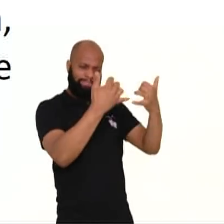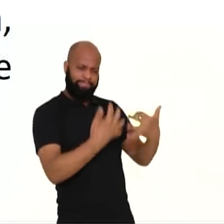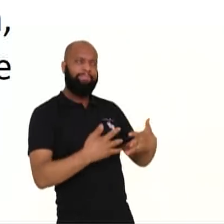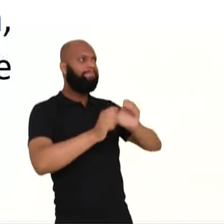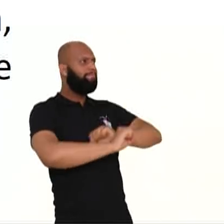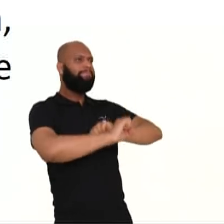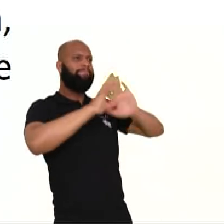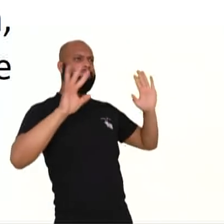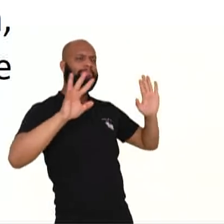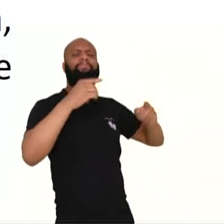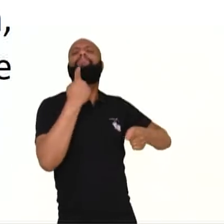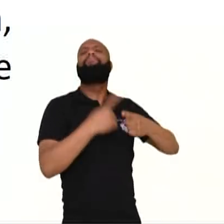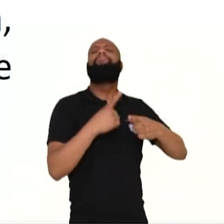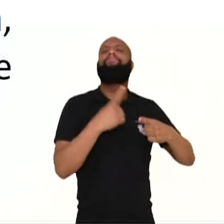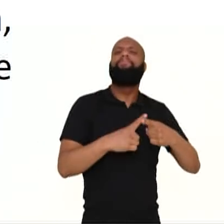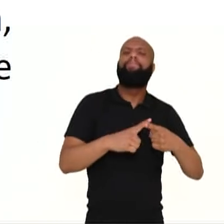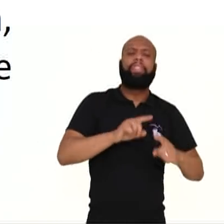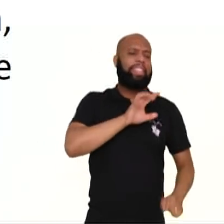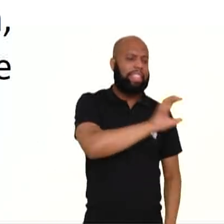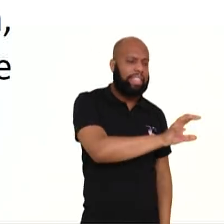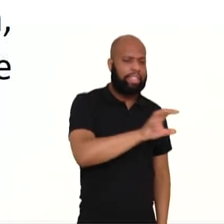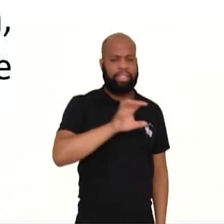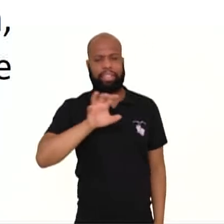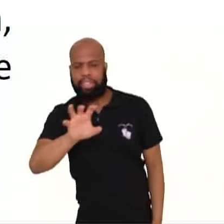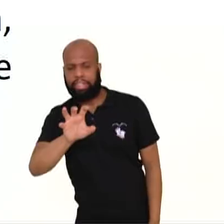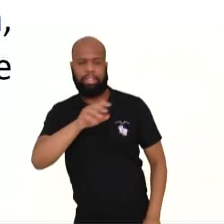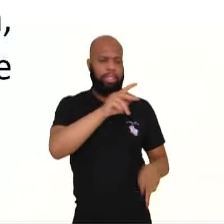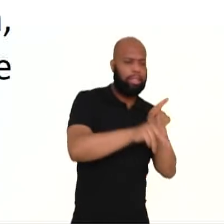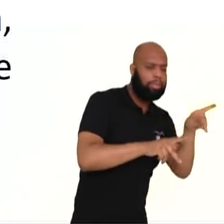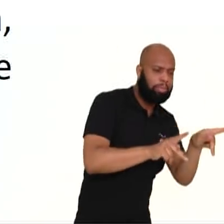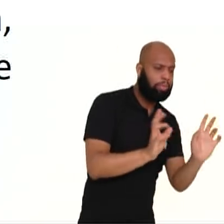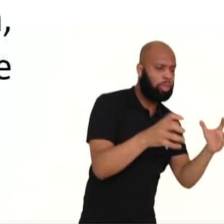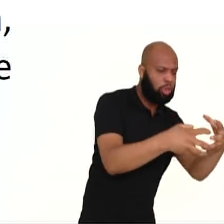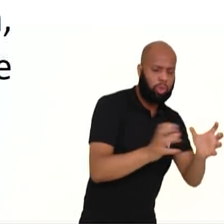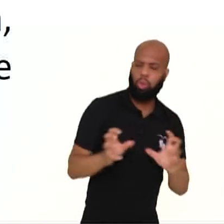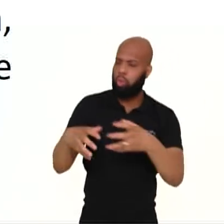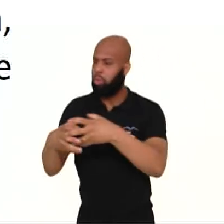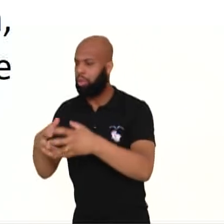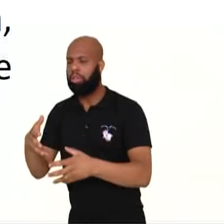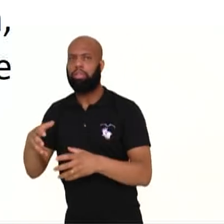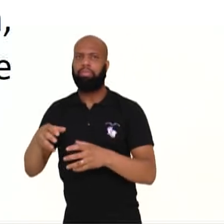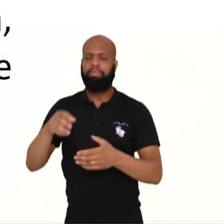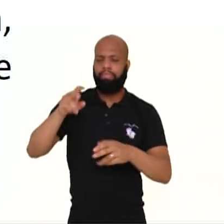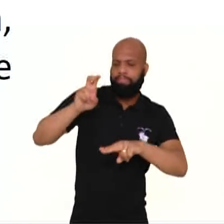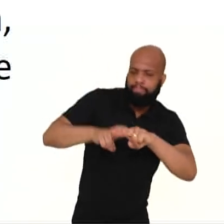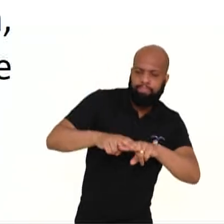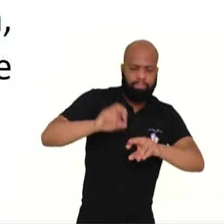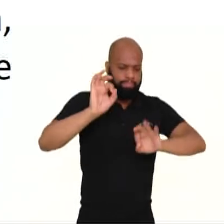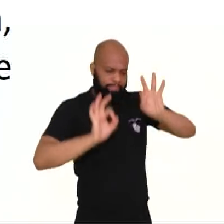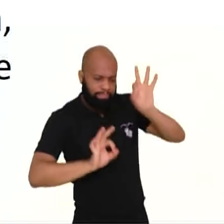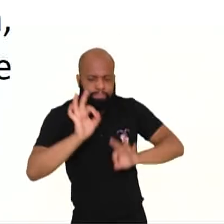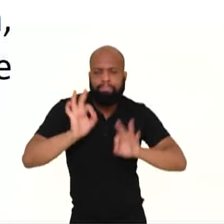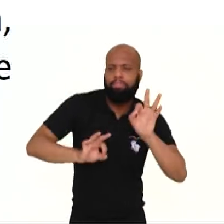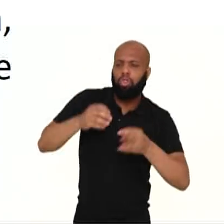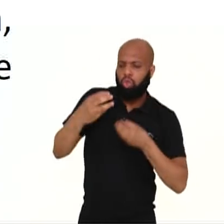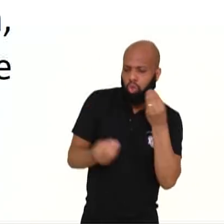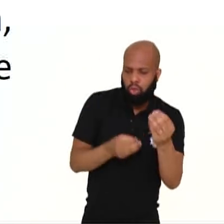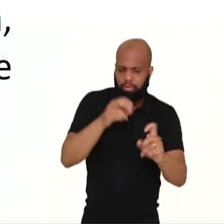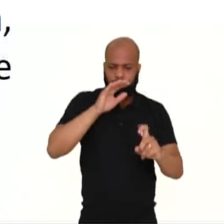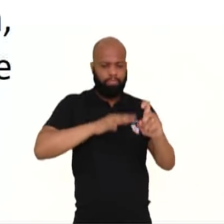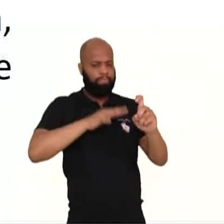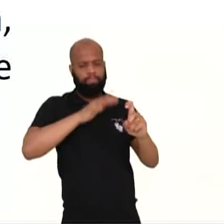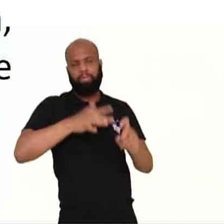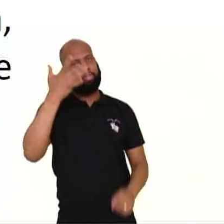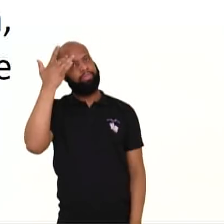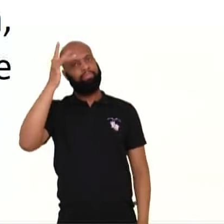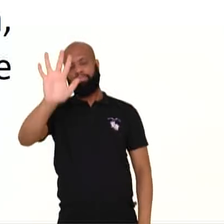justificativa histórica para dizer que esse ou aquele povo, esse ou aquele grupo social sentou e planejou uma mitologia. Não existe